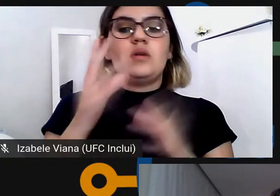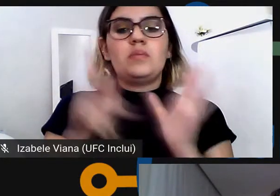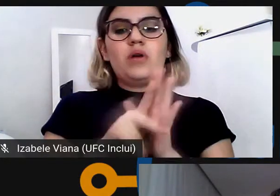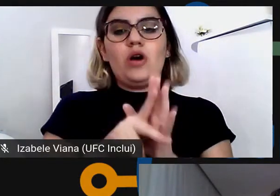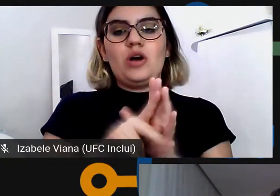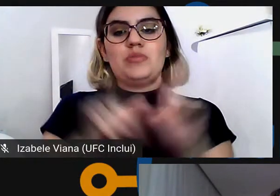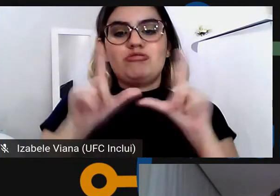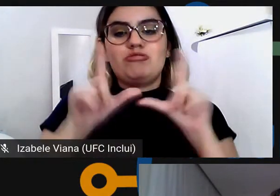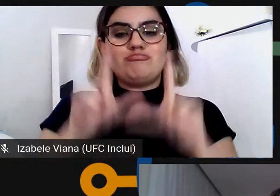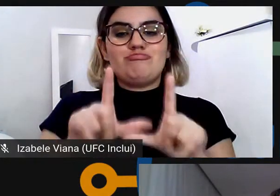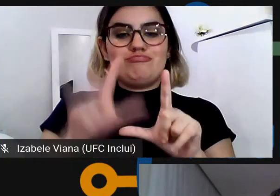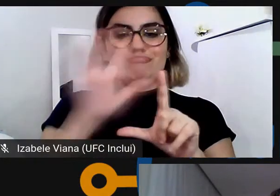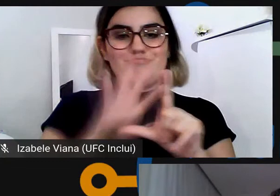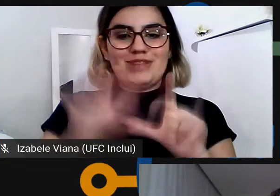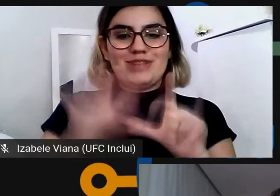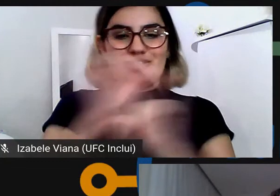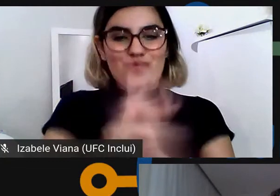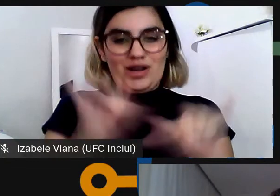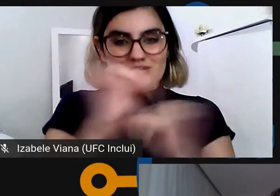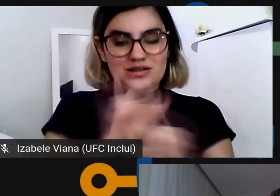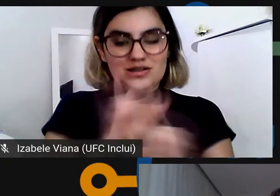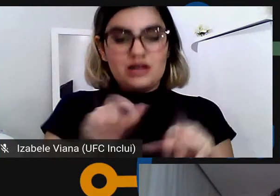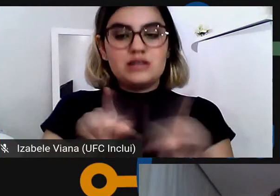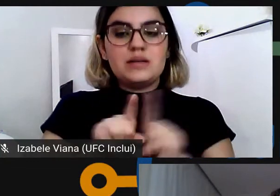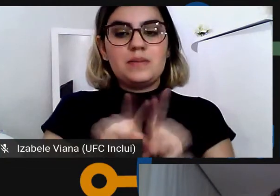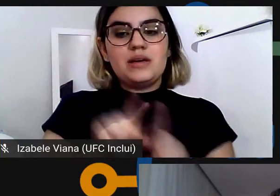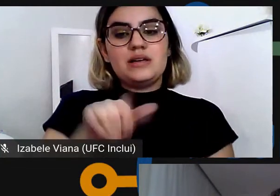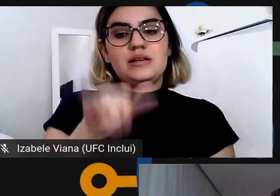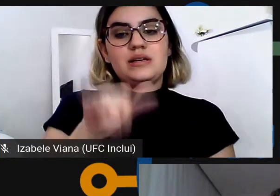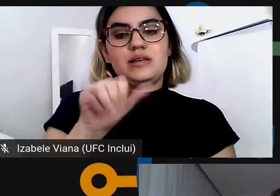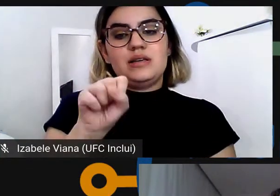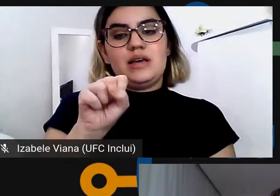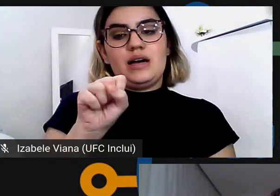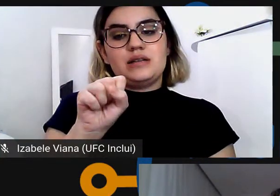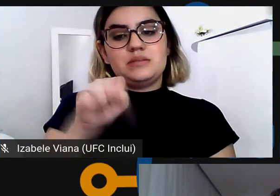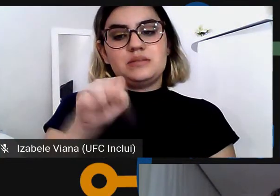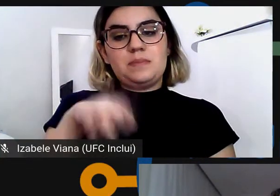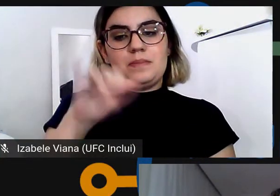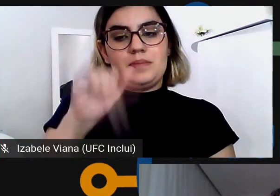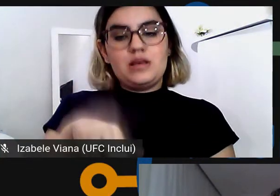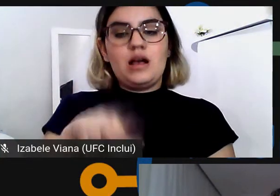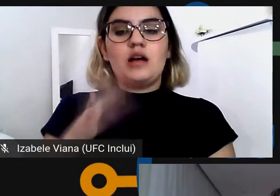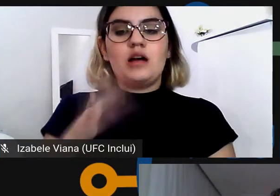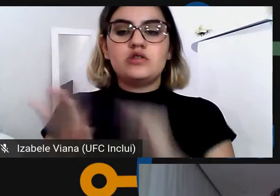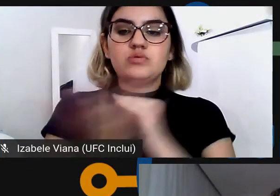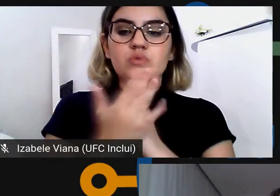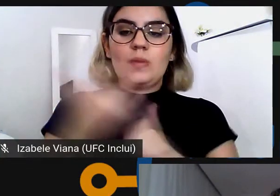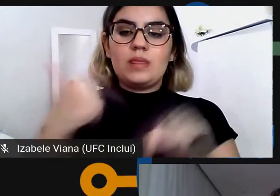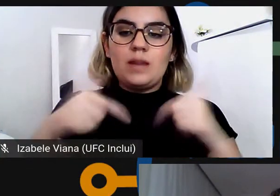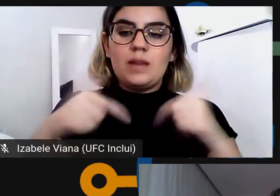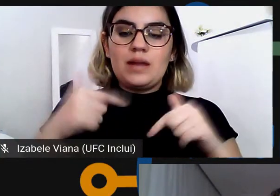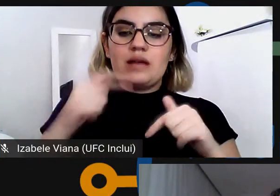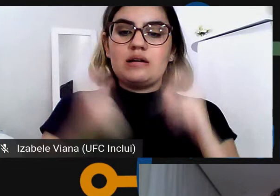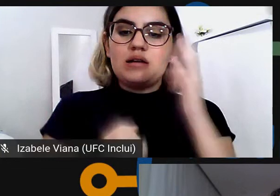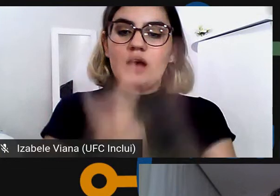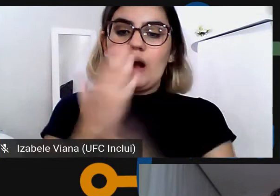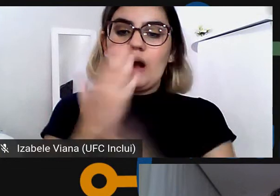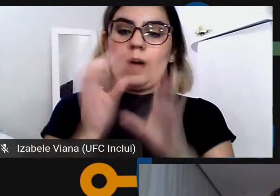nossa amada Kaline Yasmin, por também ter ajudado aí, trabalhar na criação e conceito das artes juntamente com a